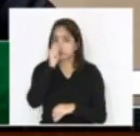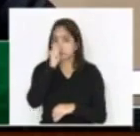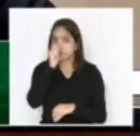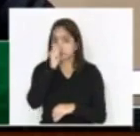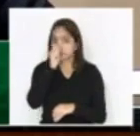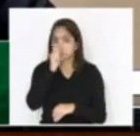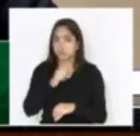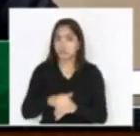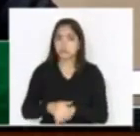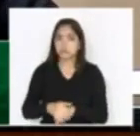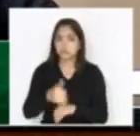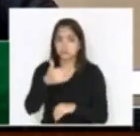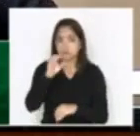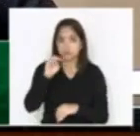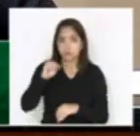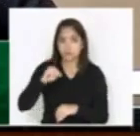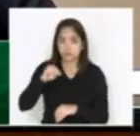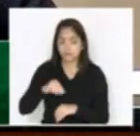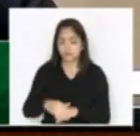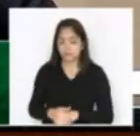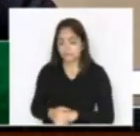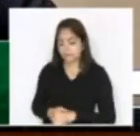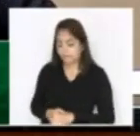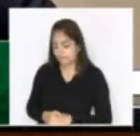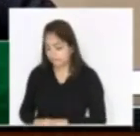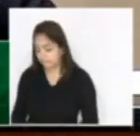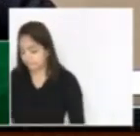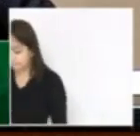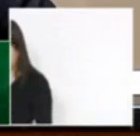até 10 minutos.